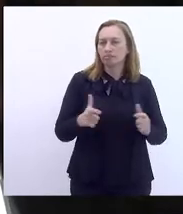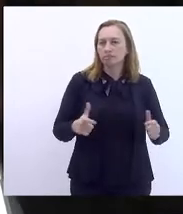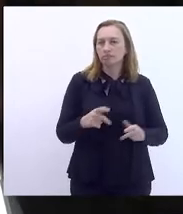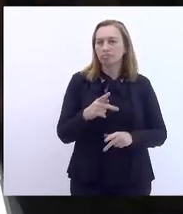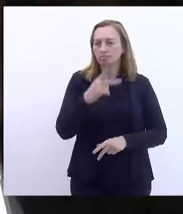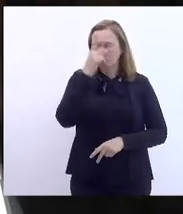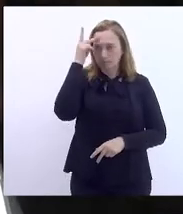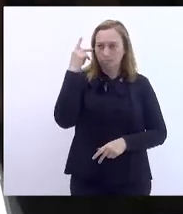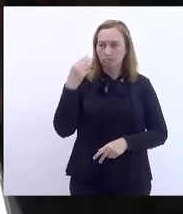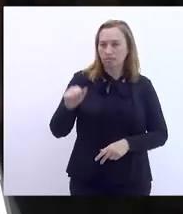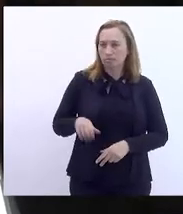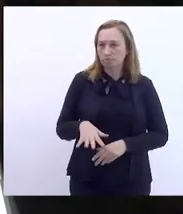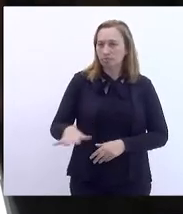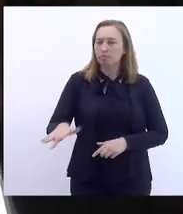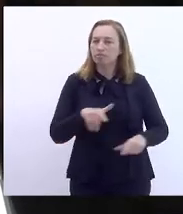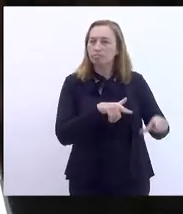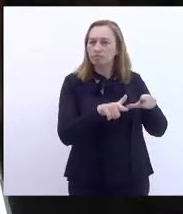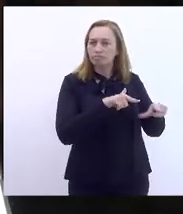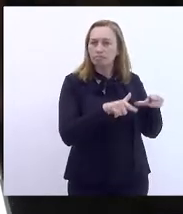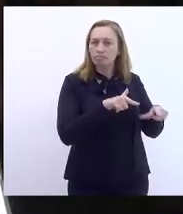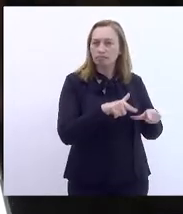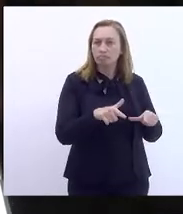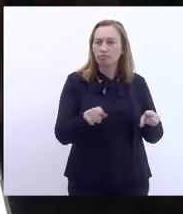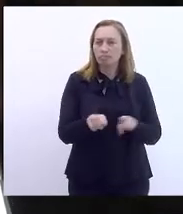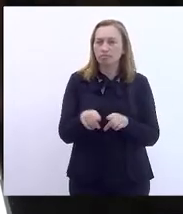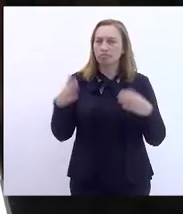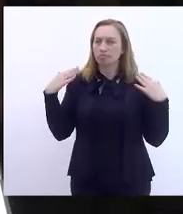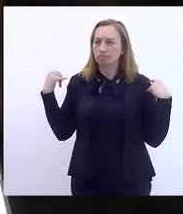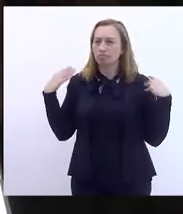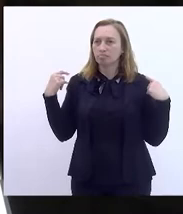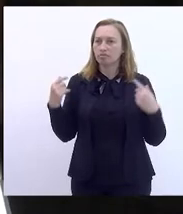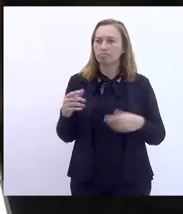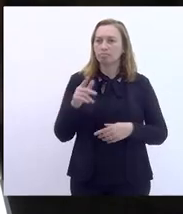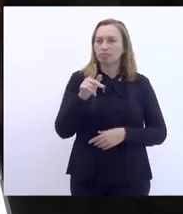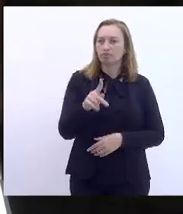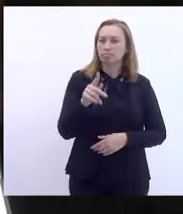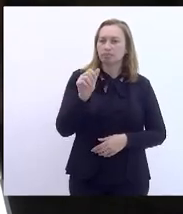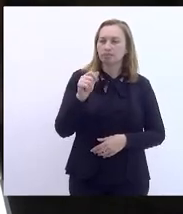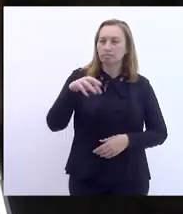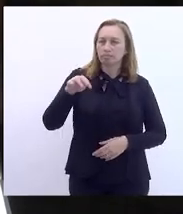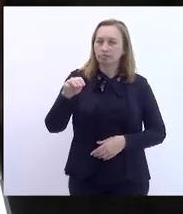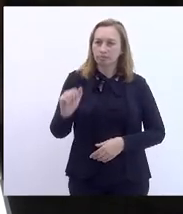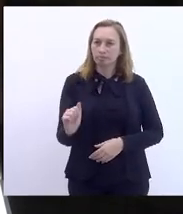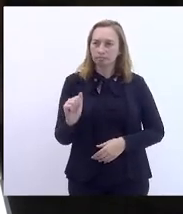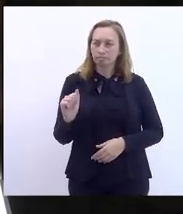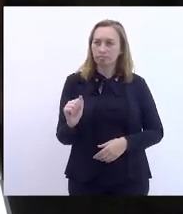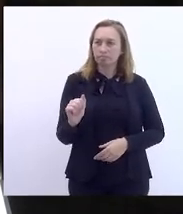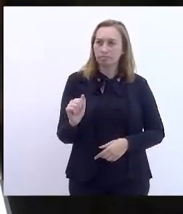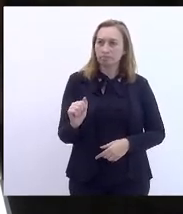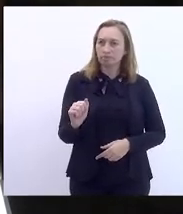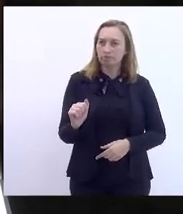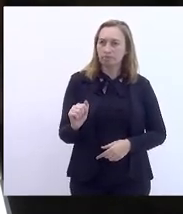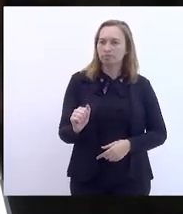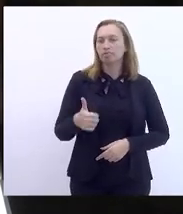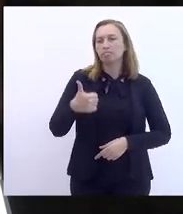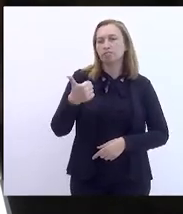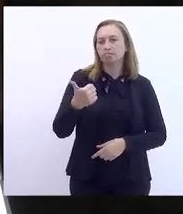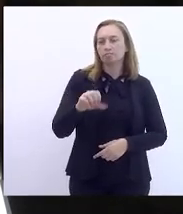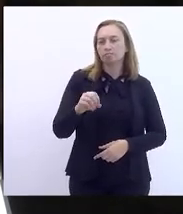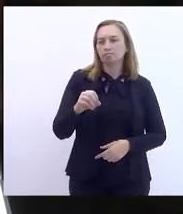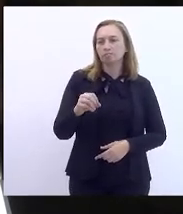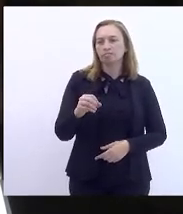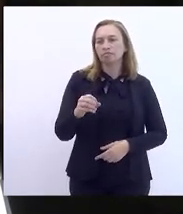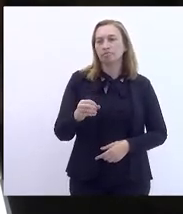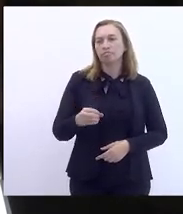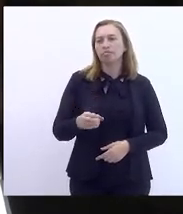de favela seja para trabalho mas também no lazer por exemplo para Paquetá aos finais de semana o décimo ponto de